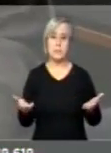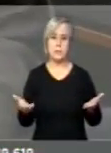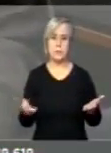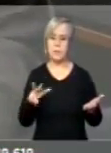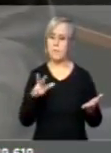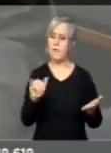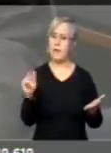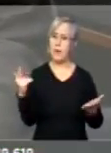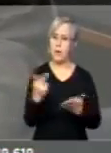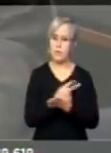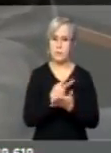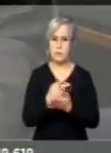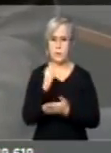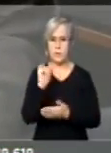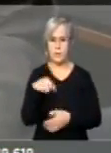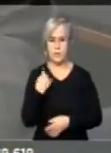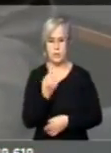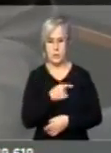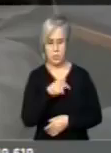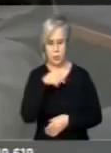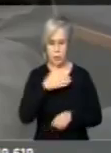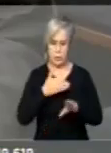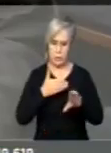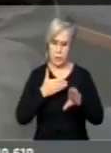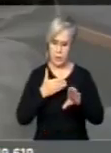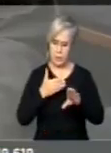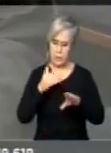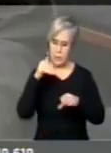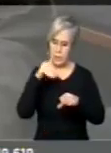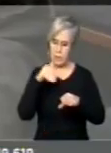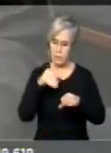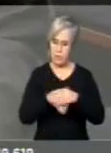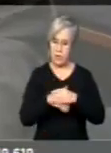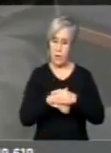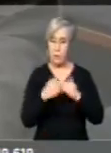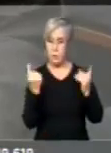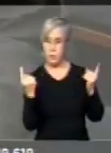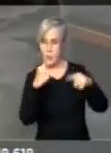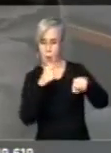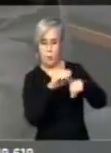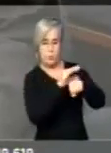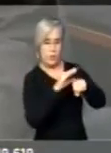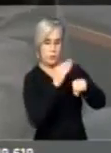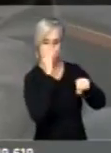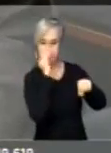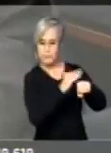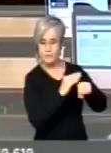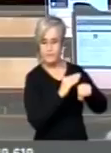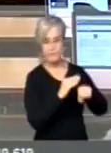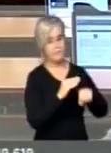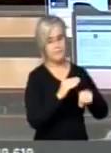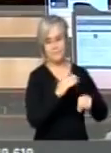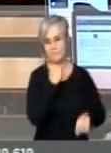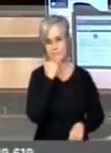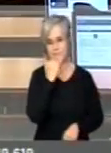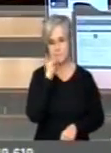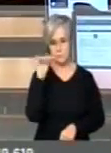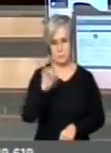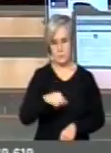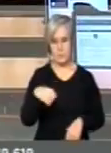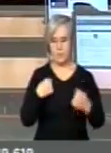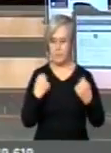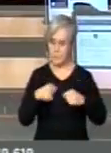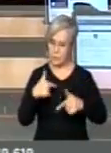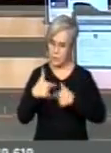seremos nós se não respeitarmos a Carta Magna, a lei maior? Aí é que a coisa vai desandar. Então, temos que